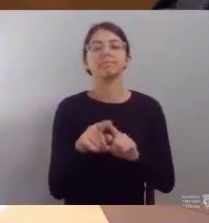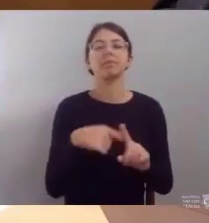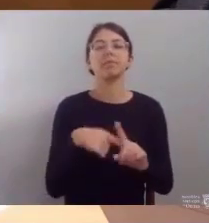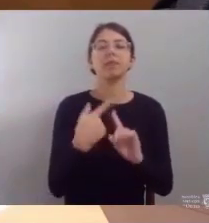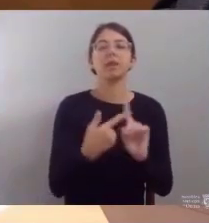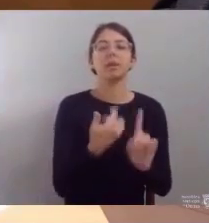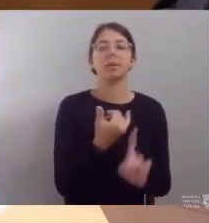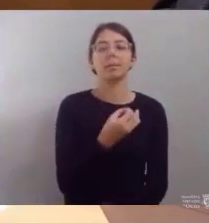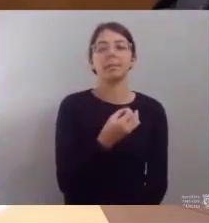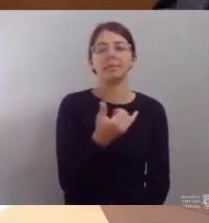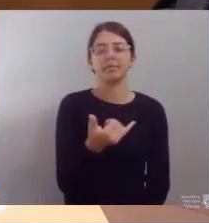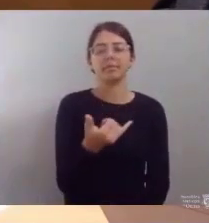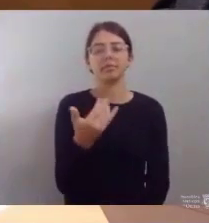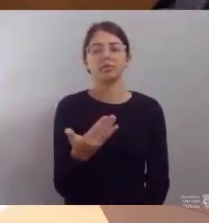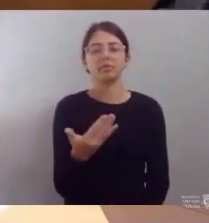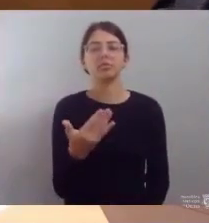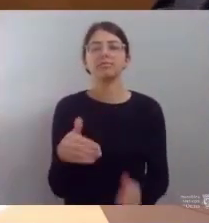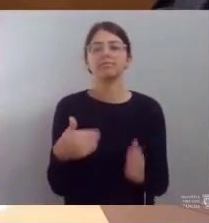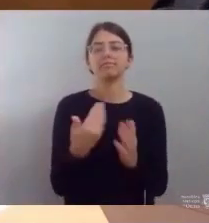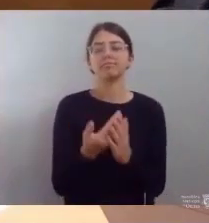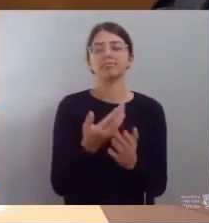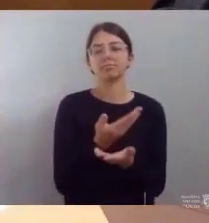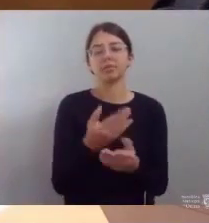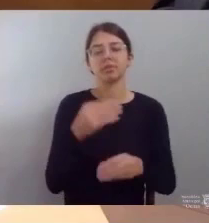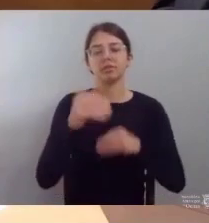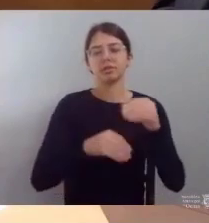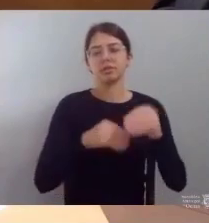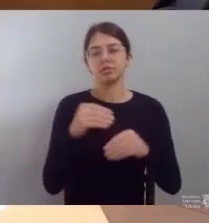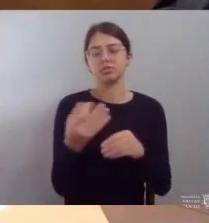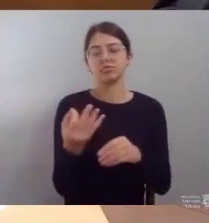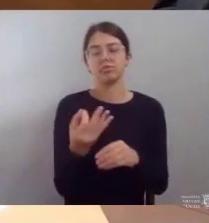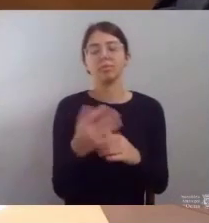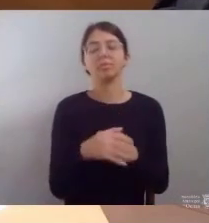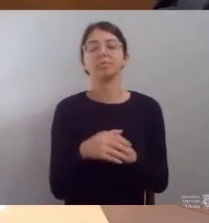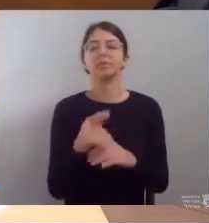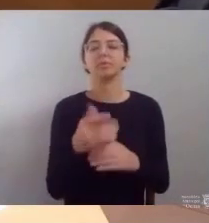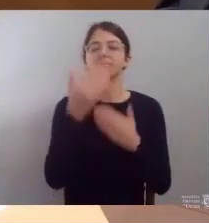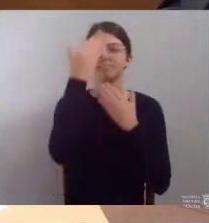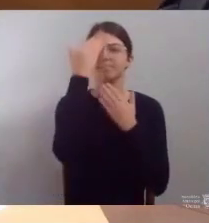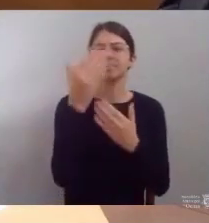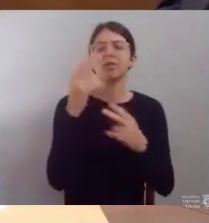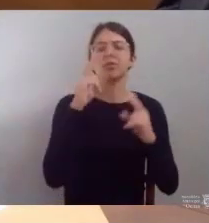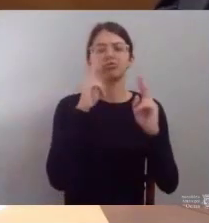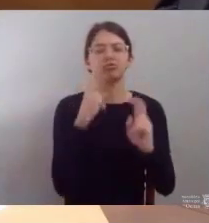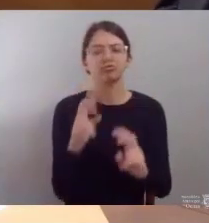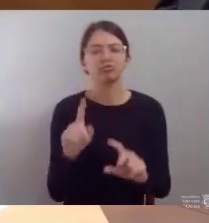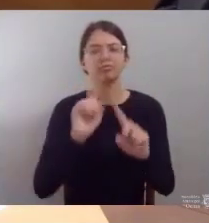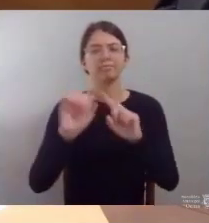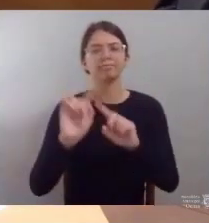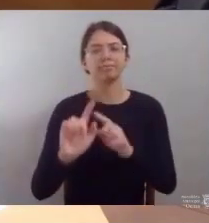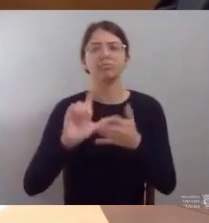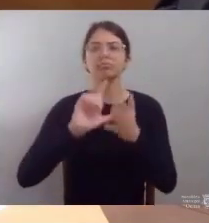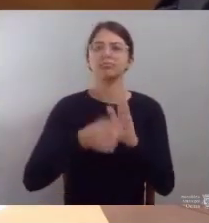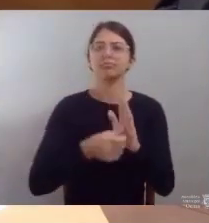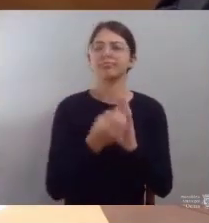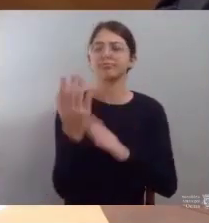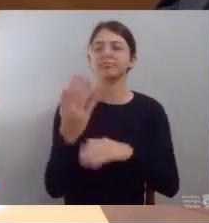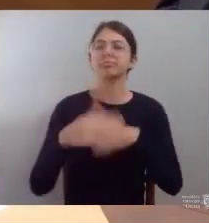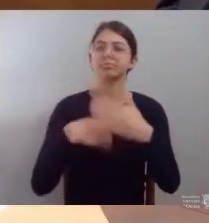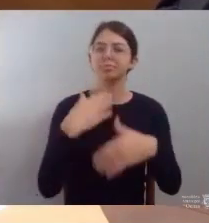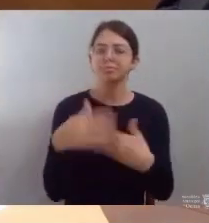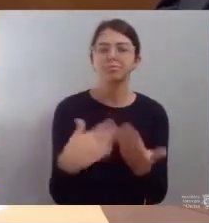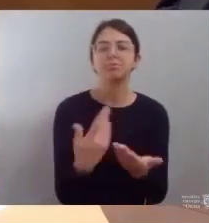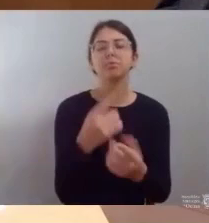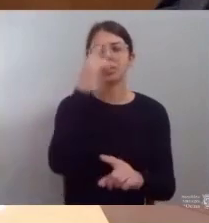autárquicas de 2021. Congratulamos-nos com as referências aos estudos, projetos e programas em curso para a concretização